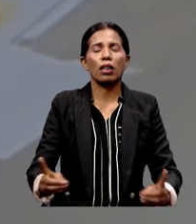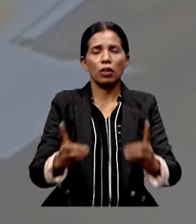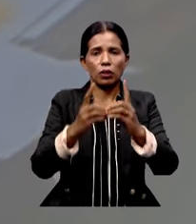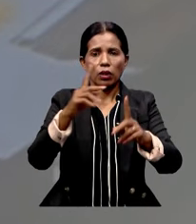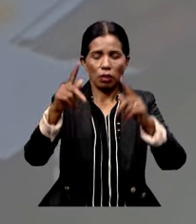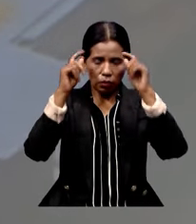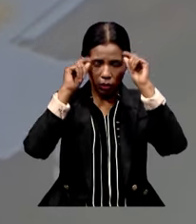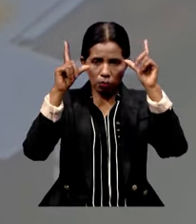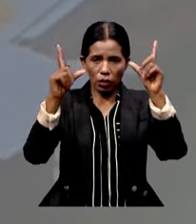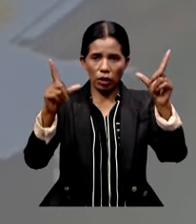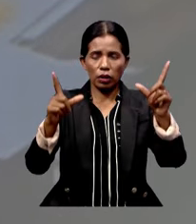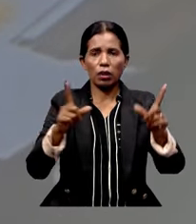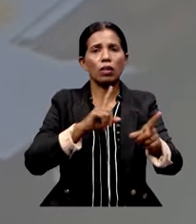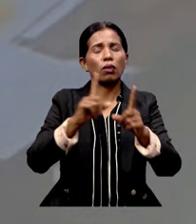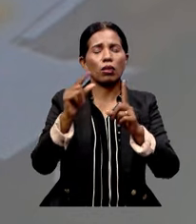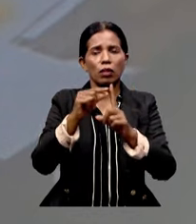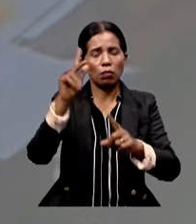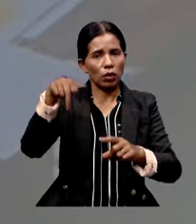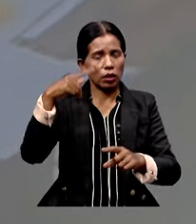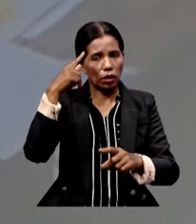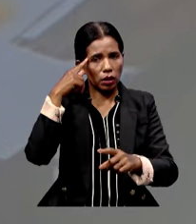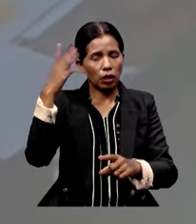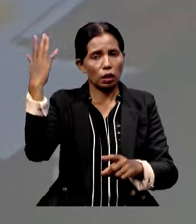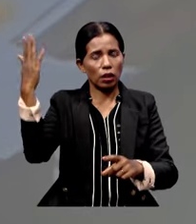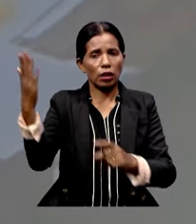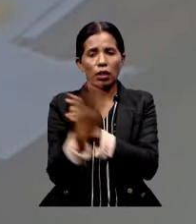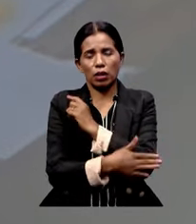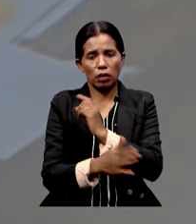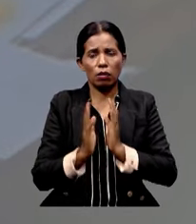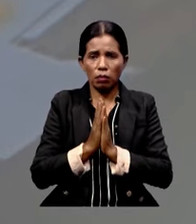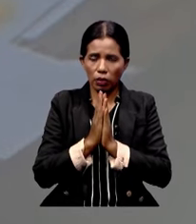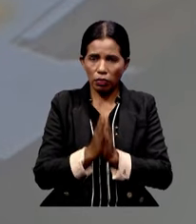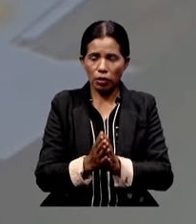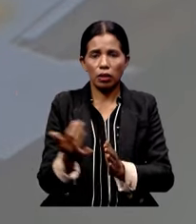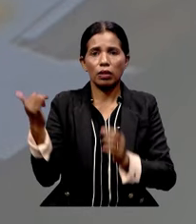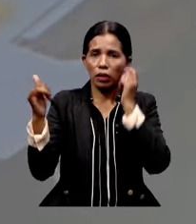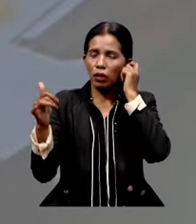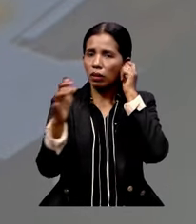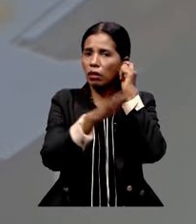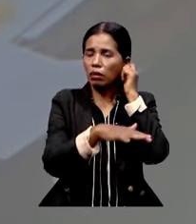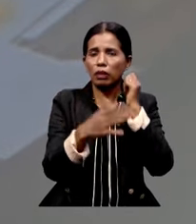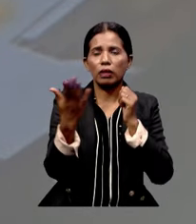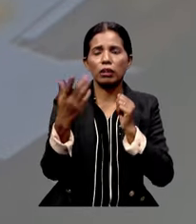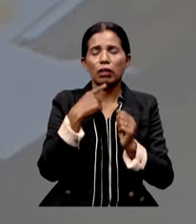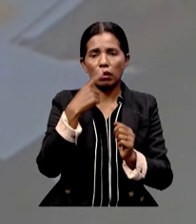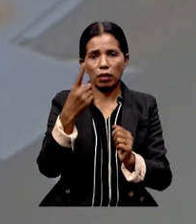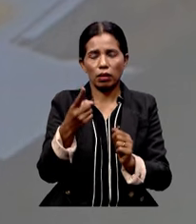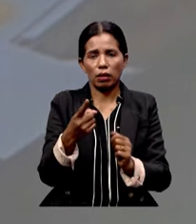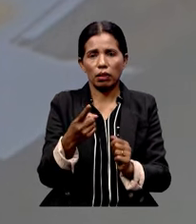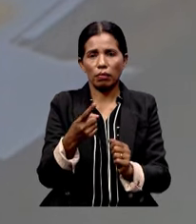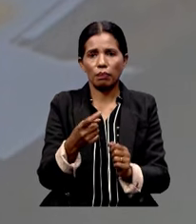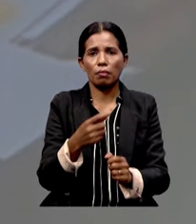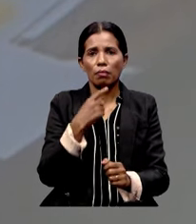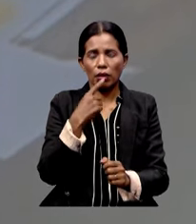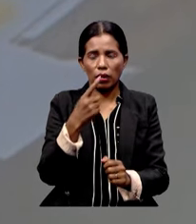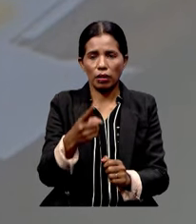ni interferência ba política externa iha Myanmar. E sira ni protesta ne sira tal slogan sira protesta ne hatete